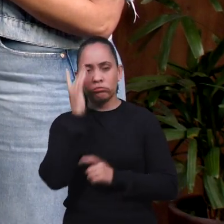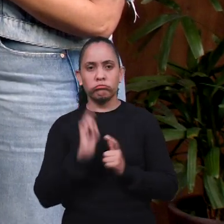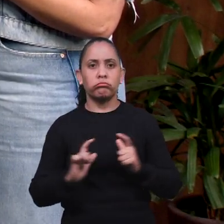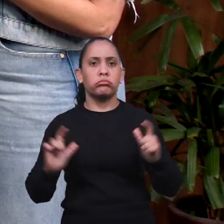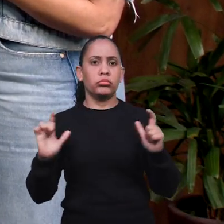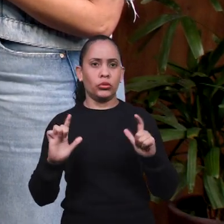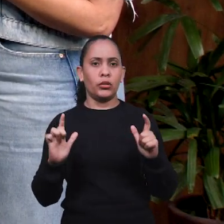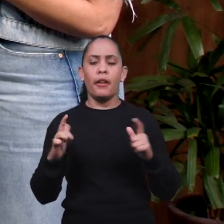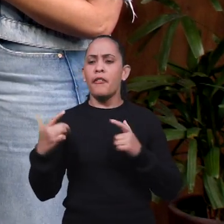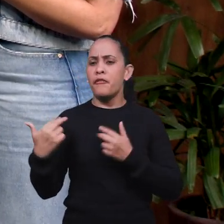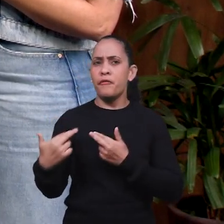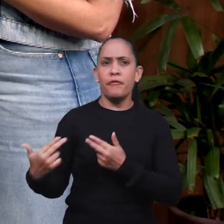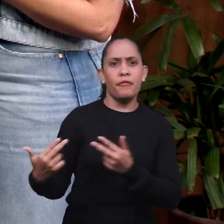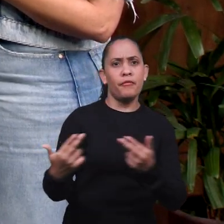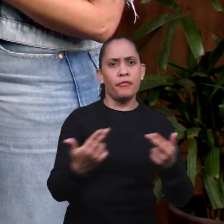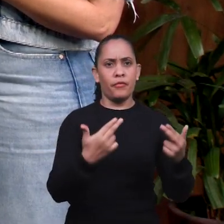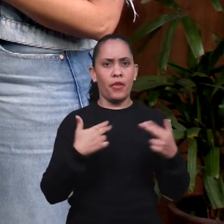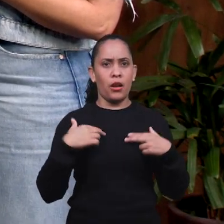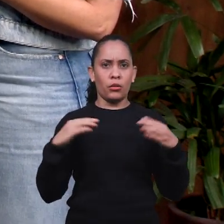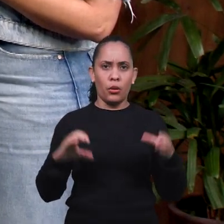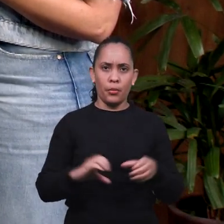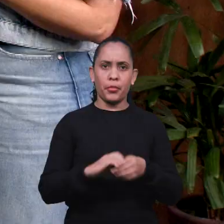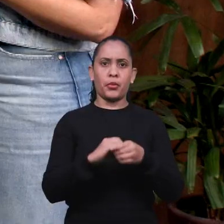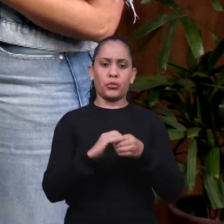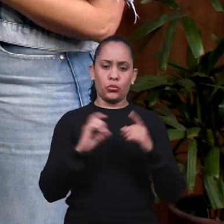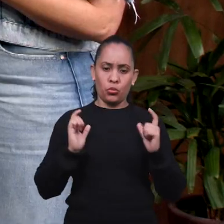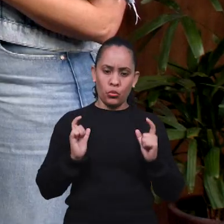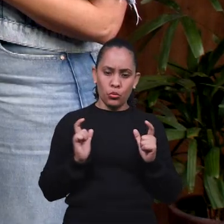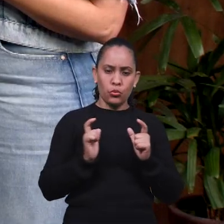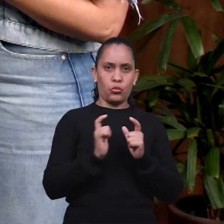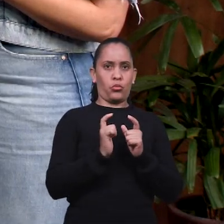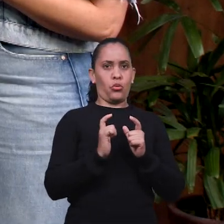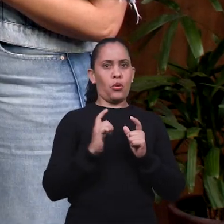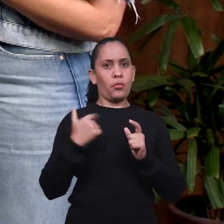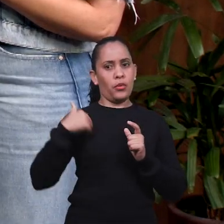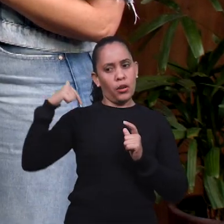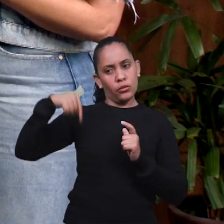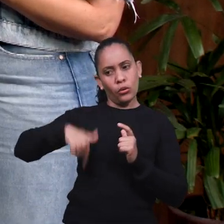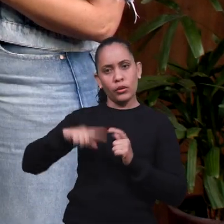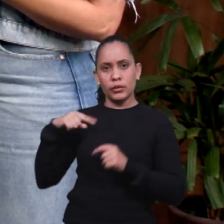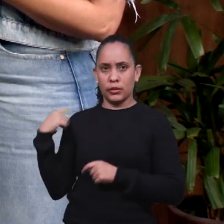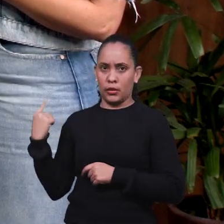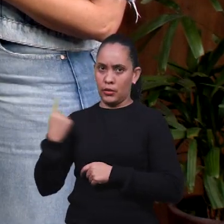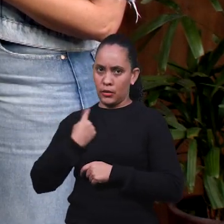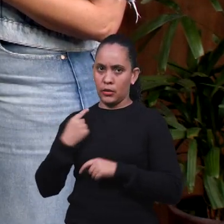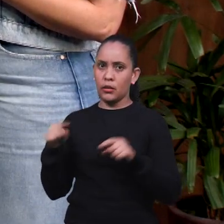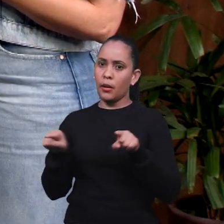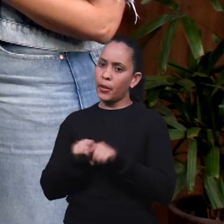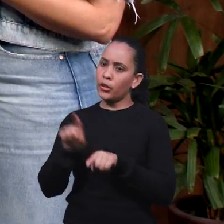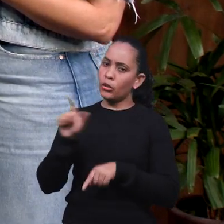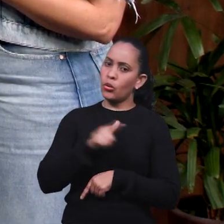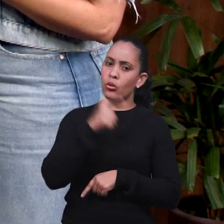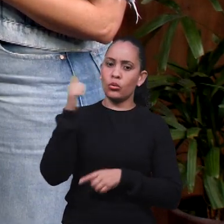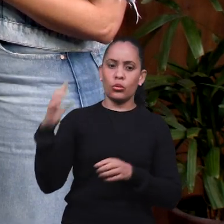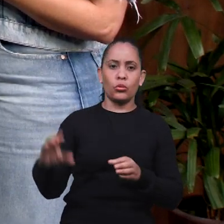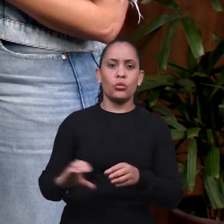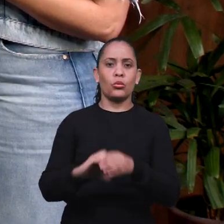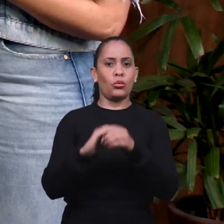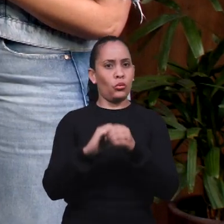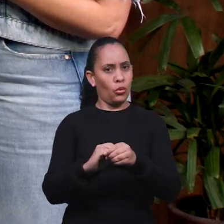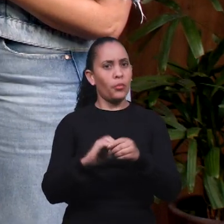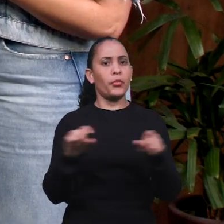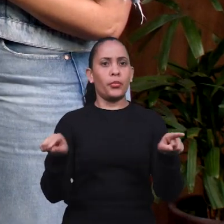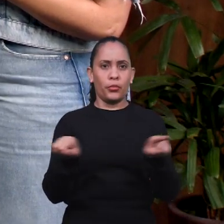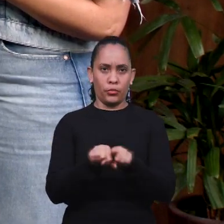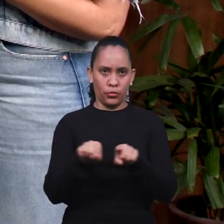Existem várias cooperativas de vários tamanhos, né? Existem cooperativas de pequenos produtores, que é o caso da nossa aqui, e existem cooperativas também de